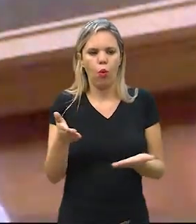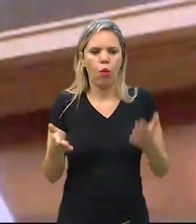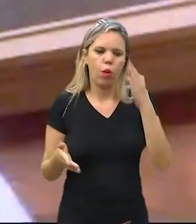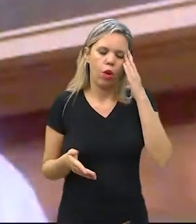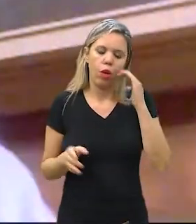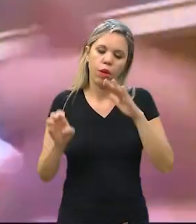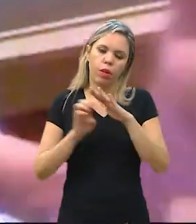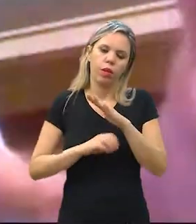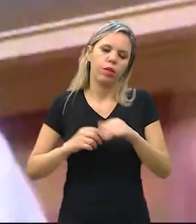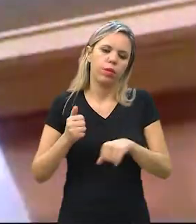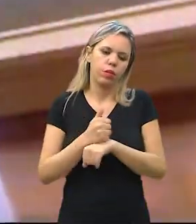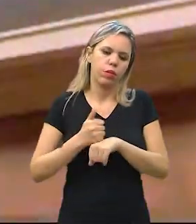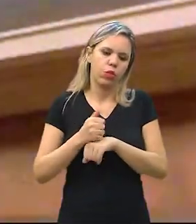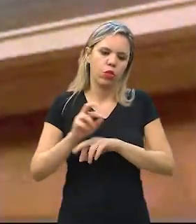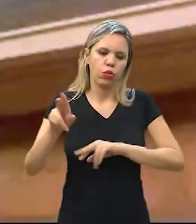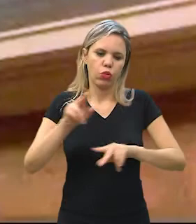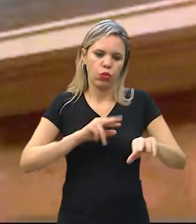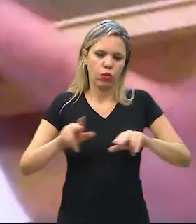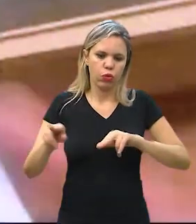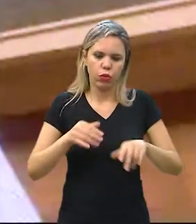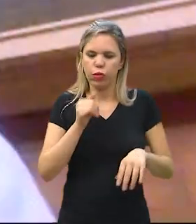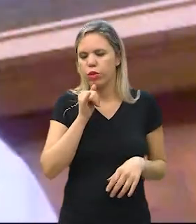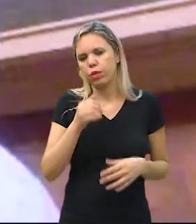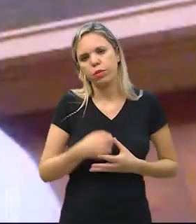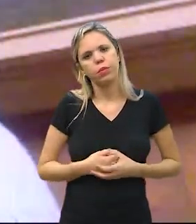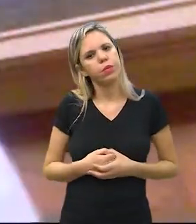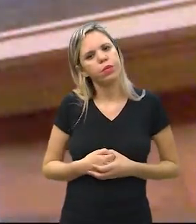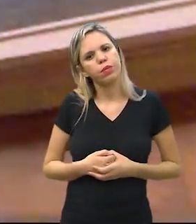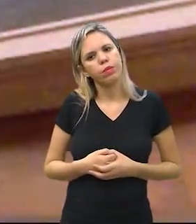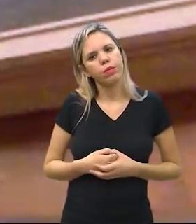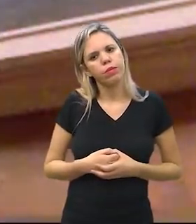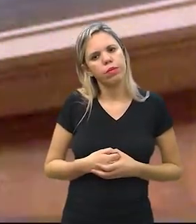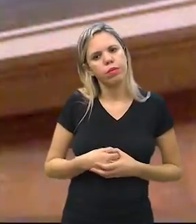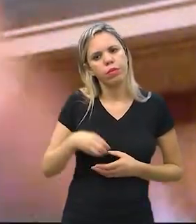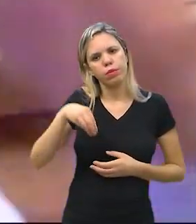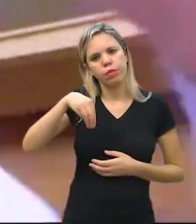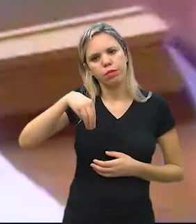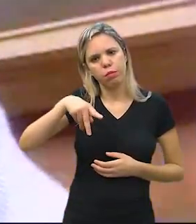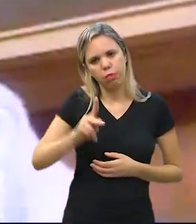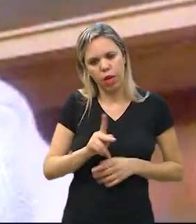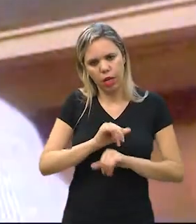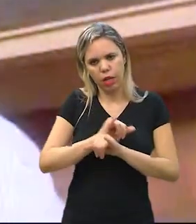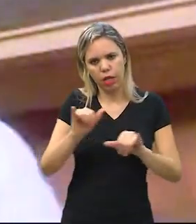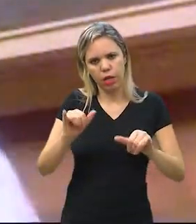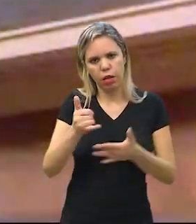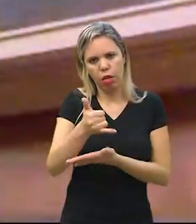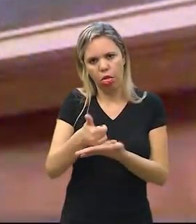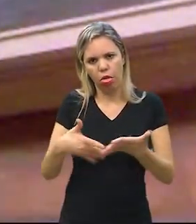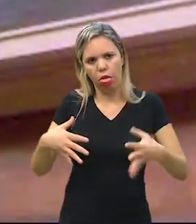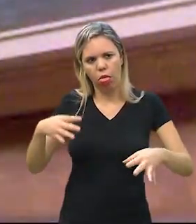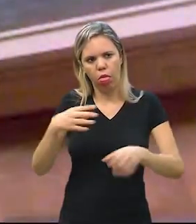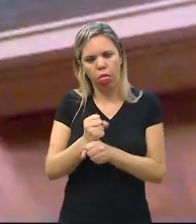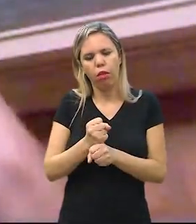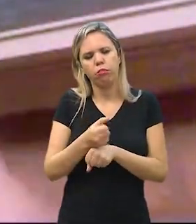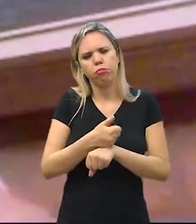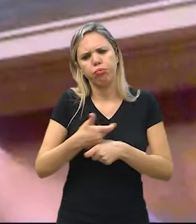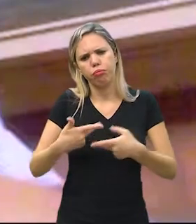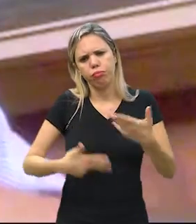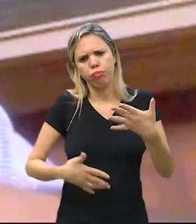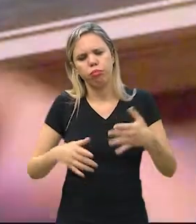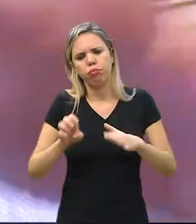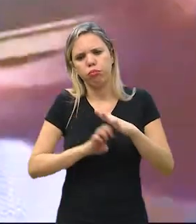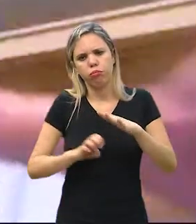você, empresas de segmentos diferentes, por exemplo, marketing, tributos,